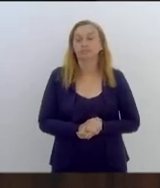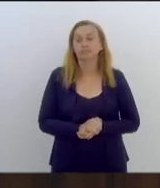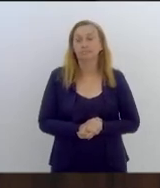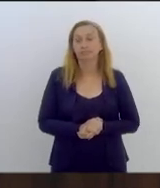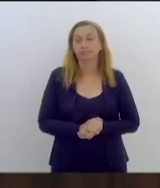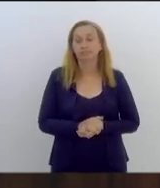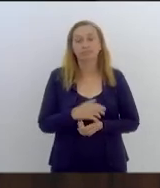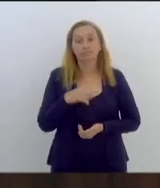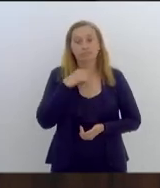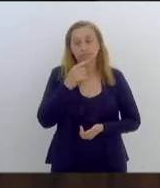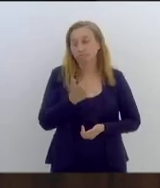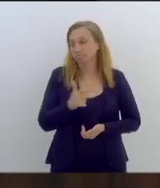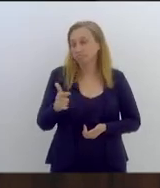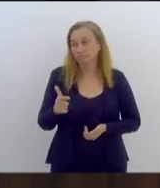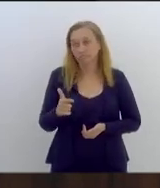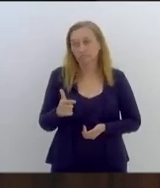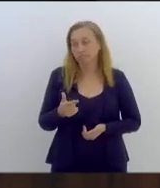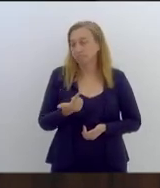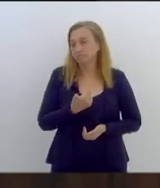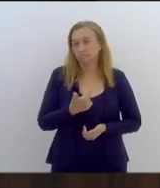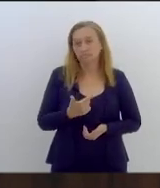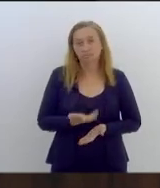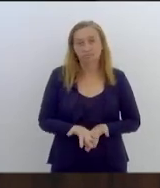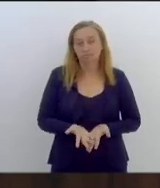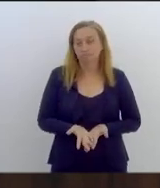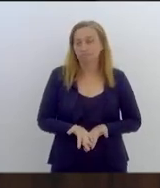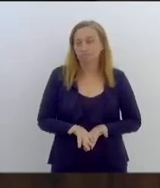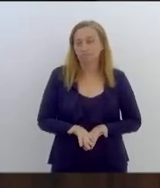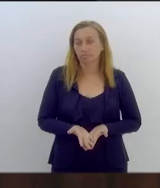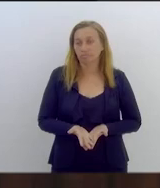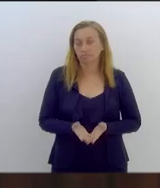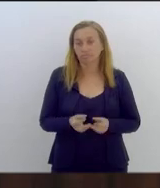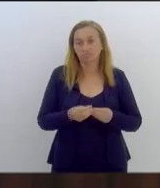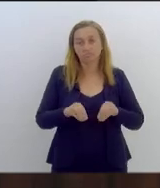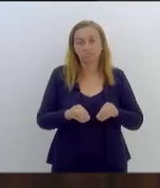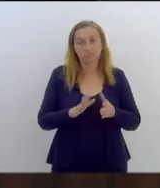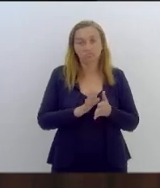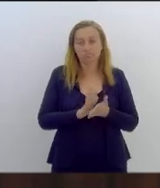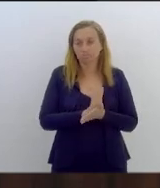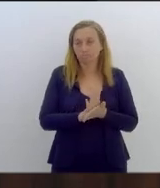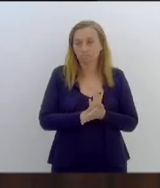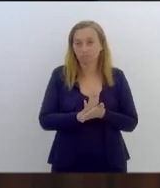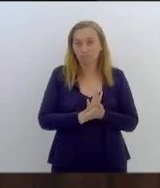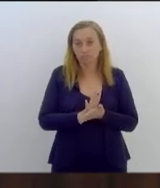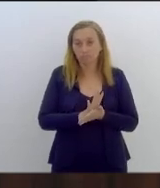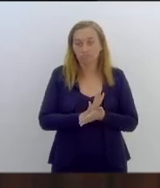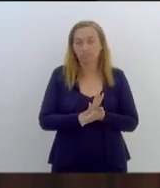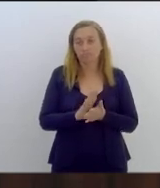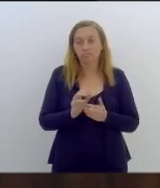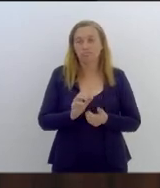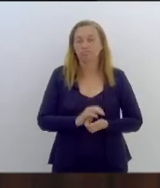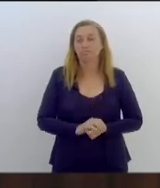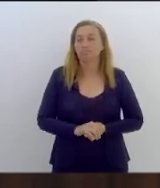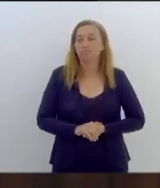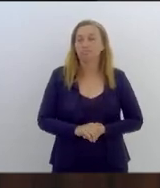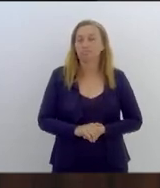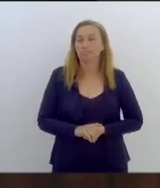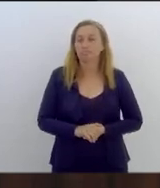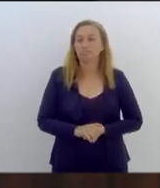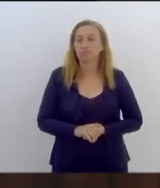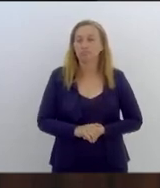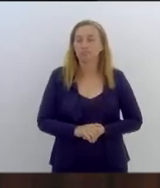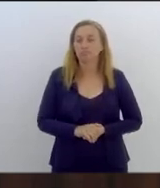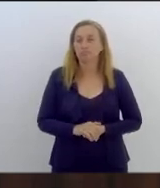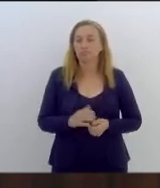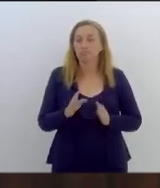eu não tenho dúvida, não vamos ter quórum. Sem prejuízo, se for para... Porque vai cair toda